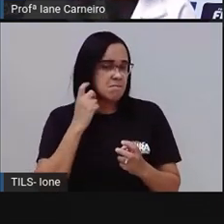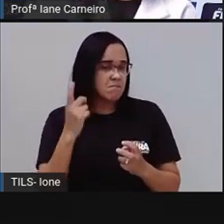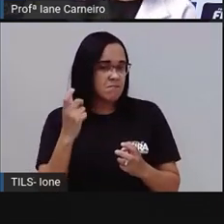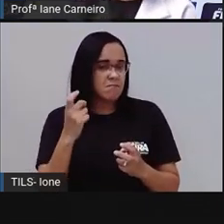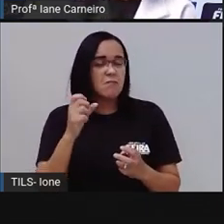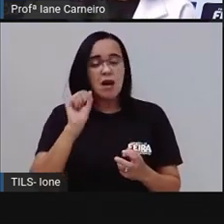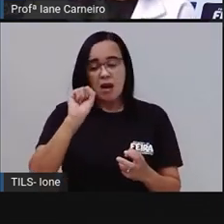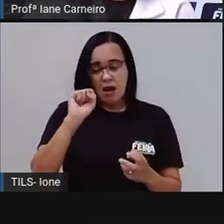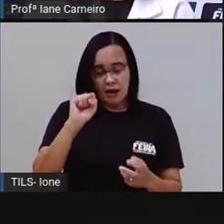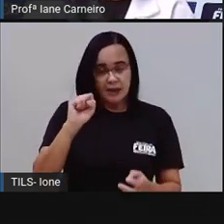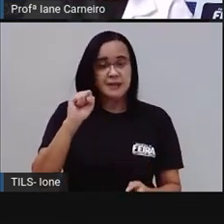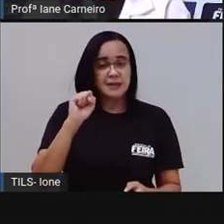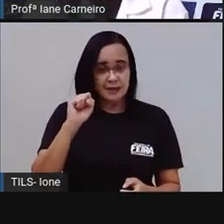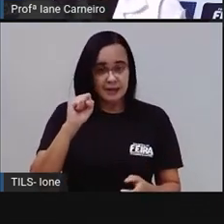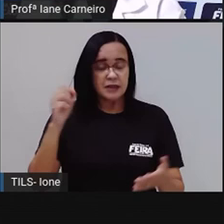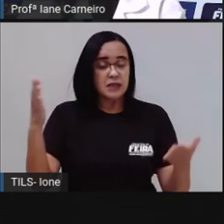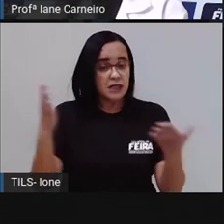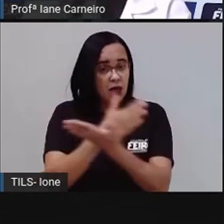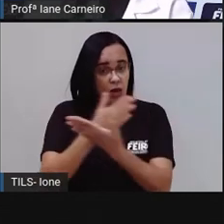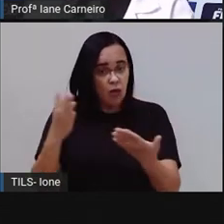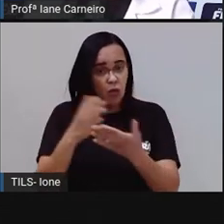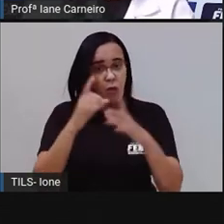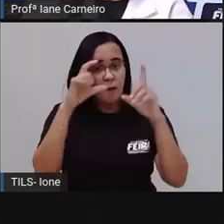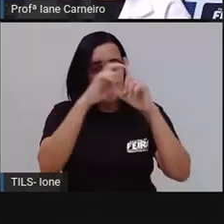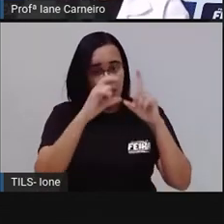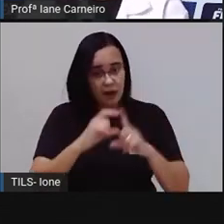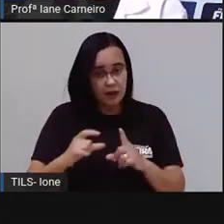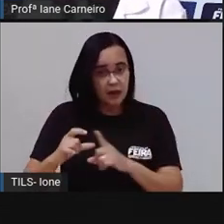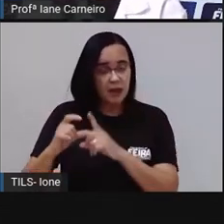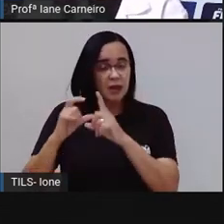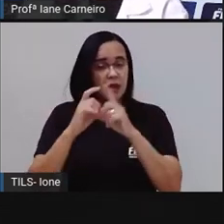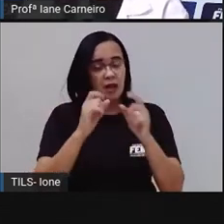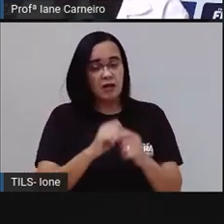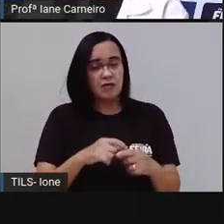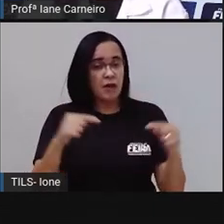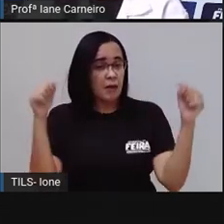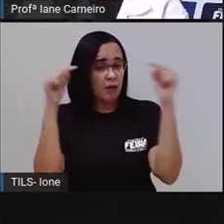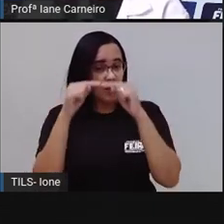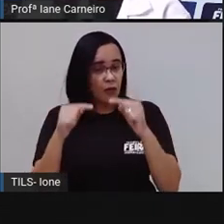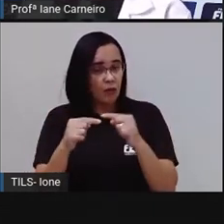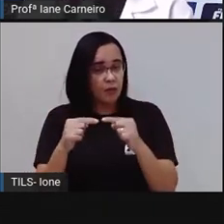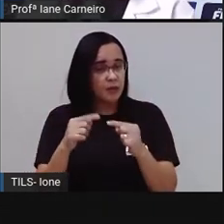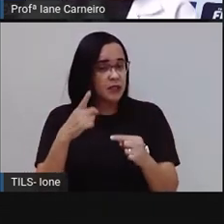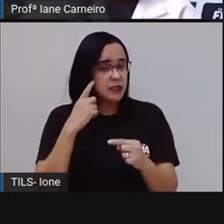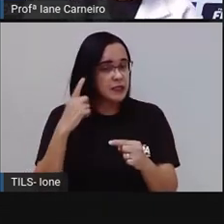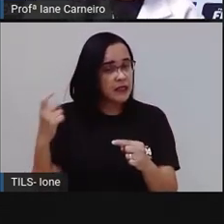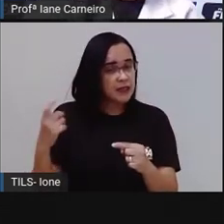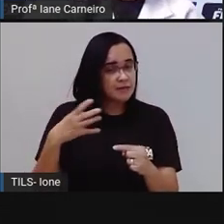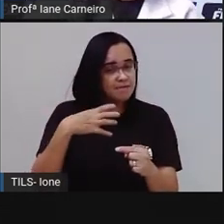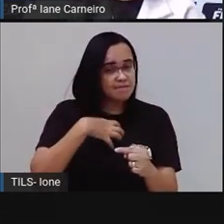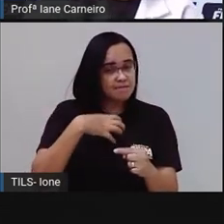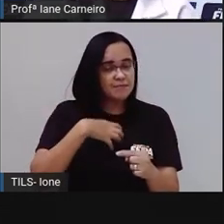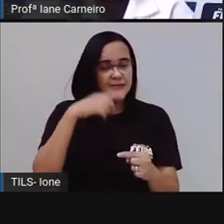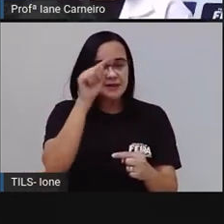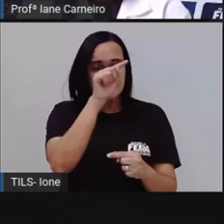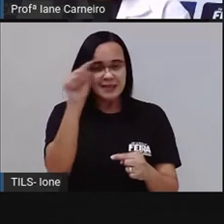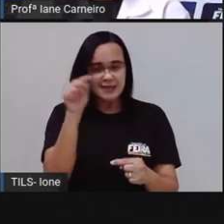Em algumas palavras, ela apresenta o som do Z, né? Como, por exemplo, ó,